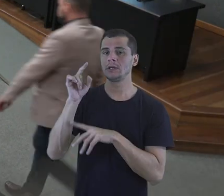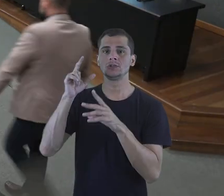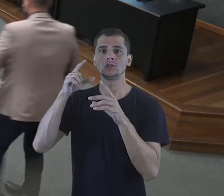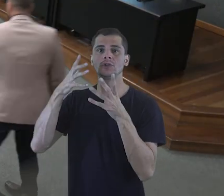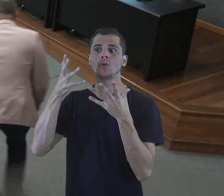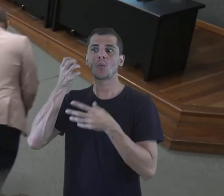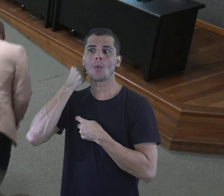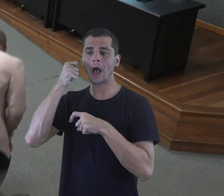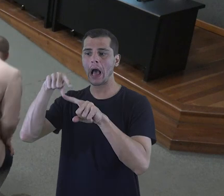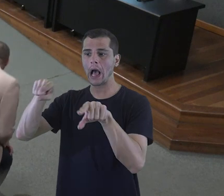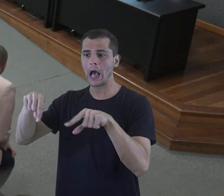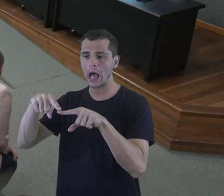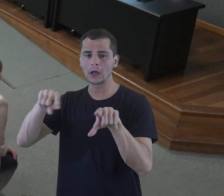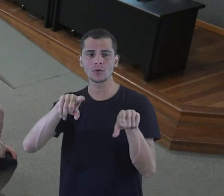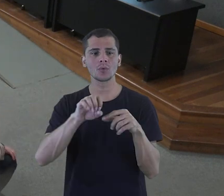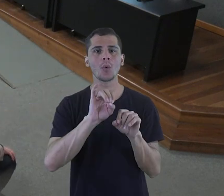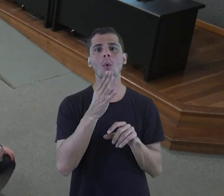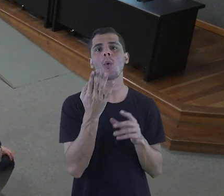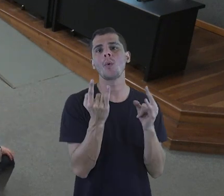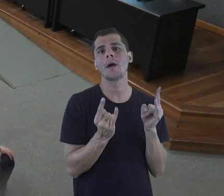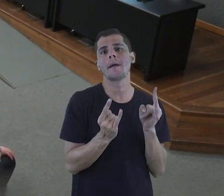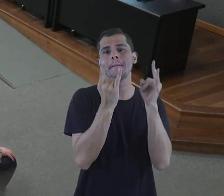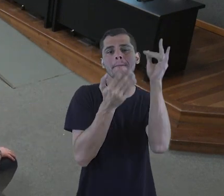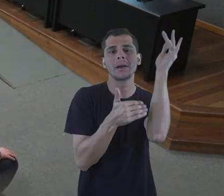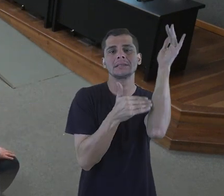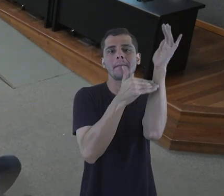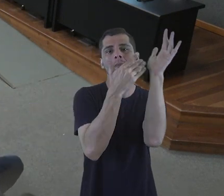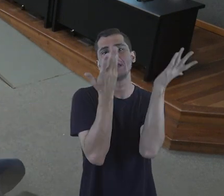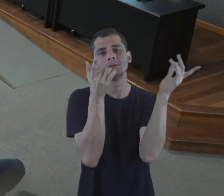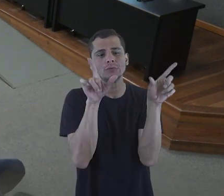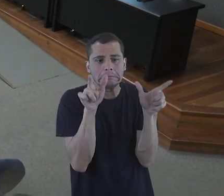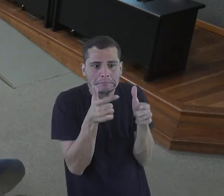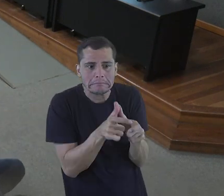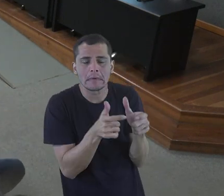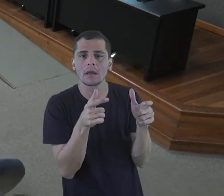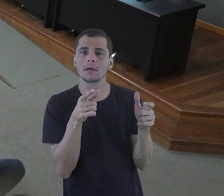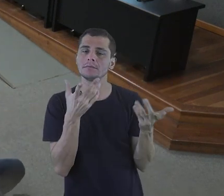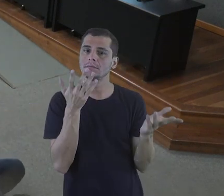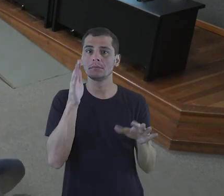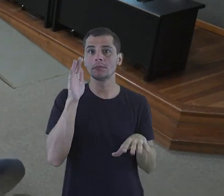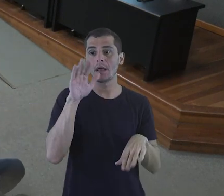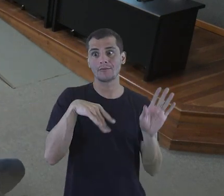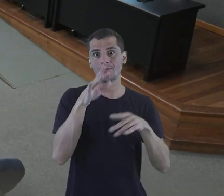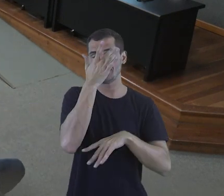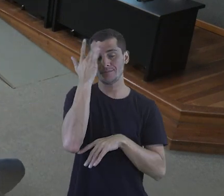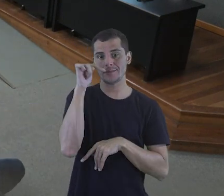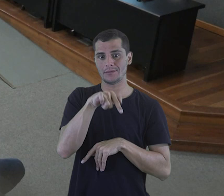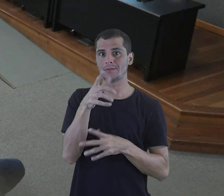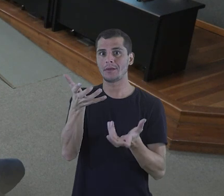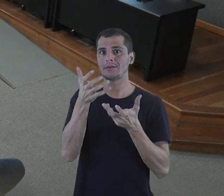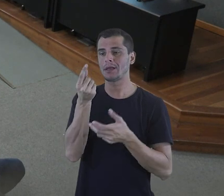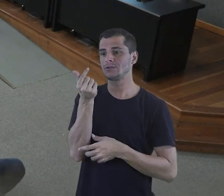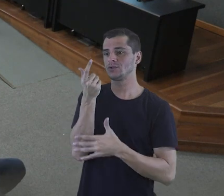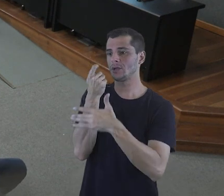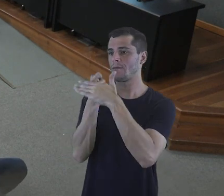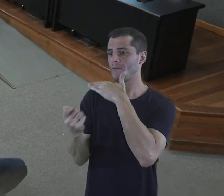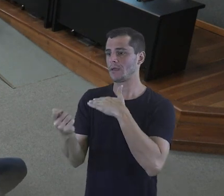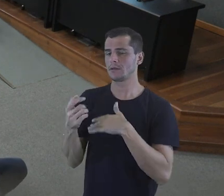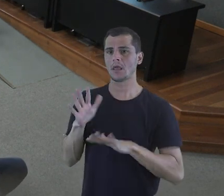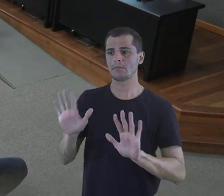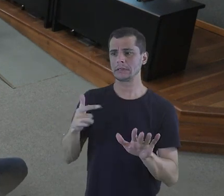estúdio vai que você quer investir né então começa a receber aí você pode dizer eu não quero mais receber